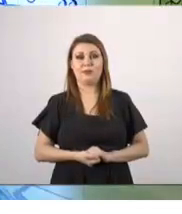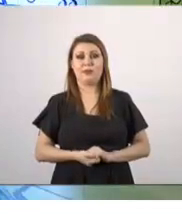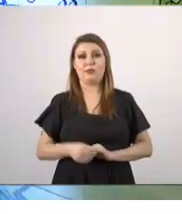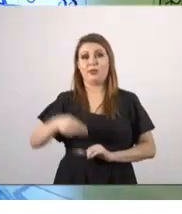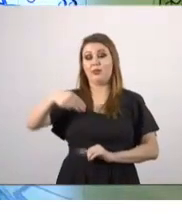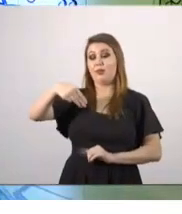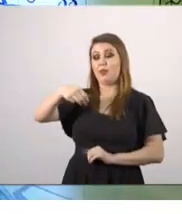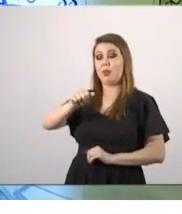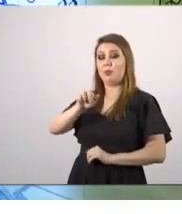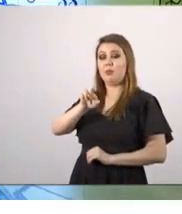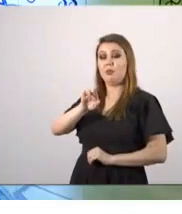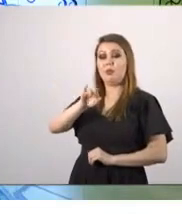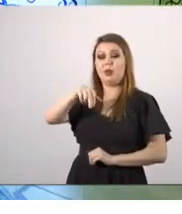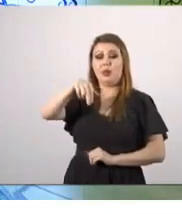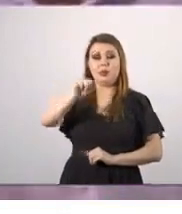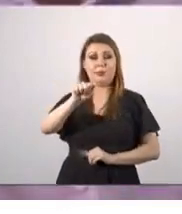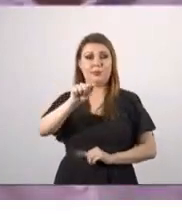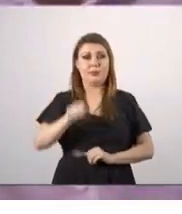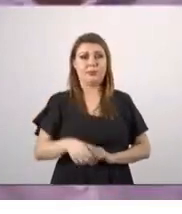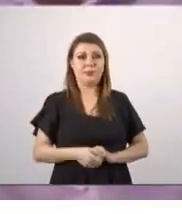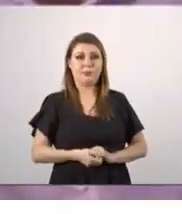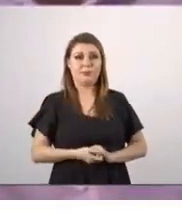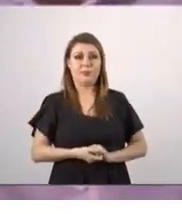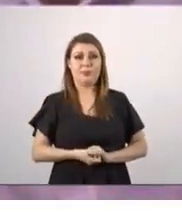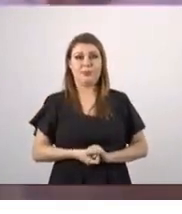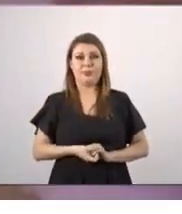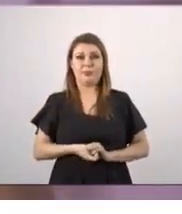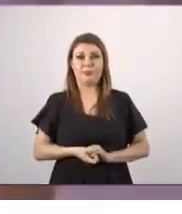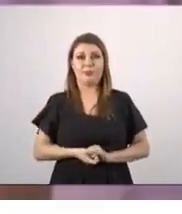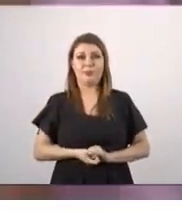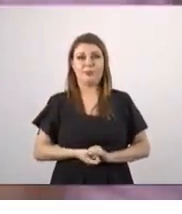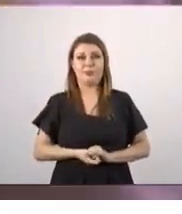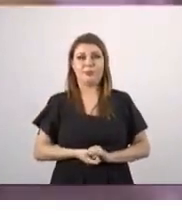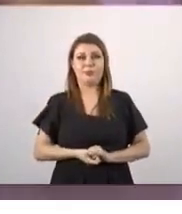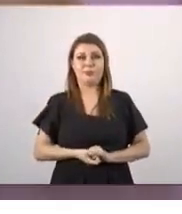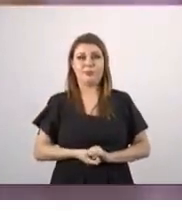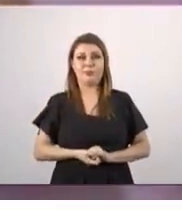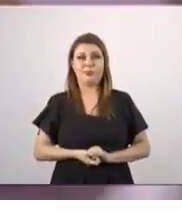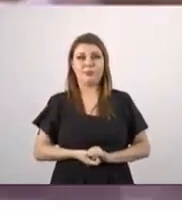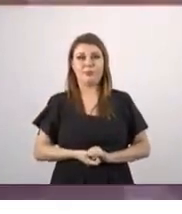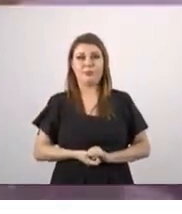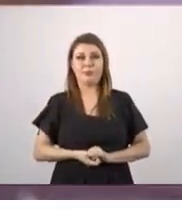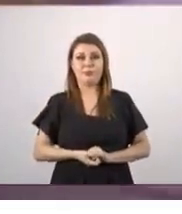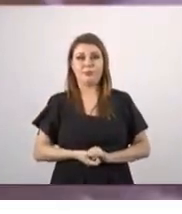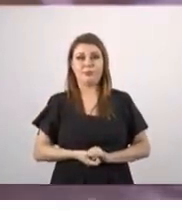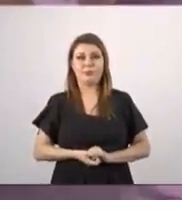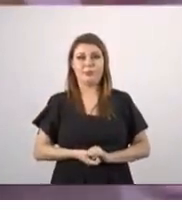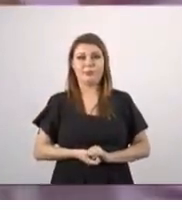Marina de Resende Valença.